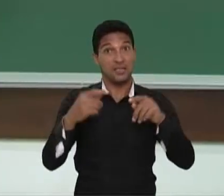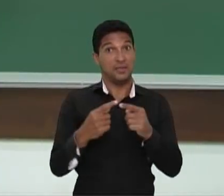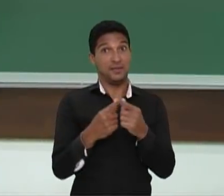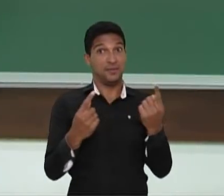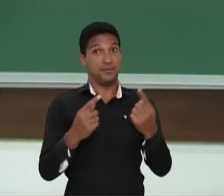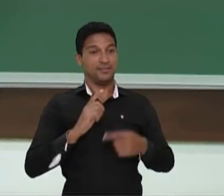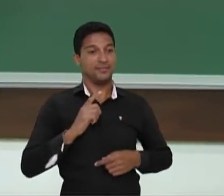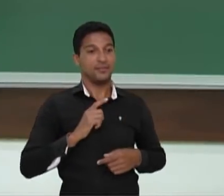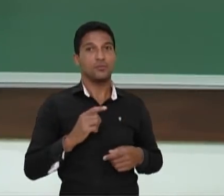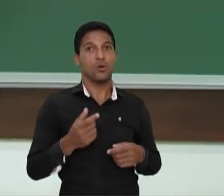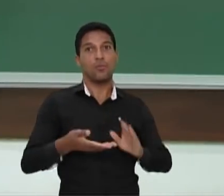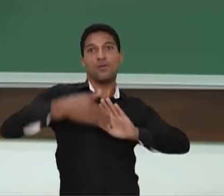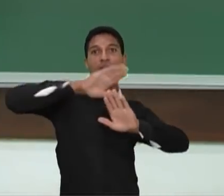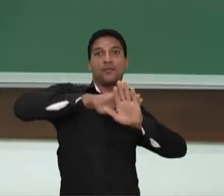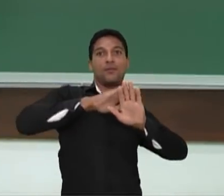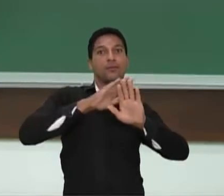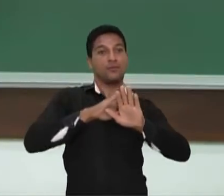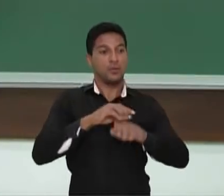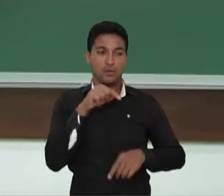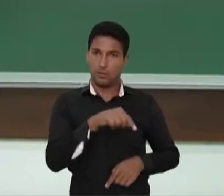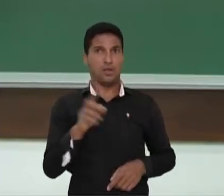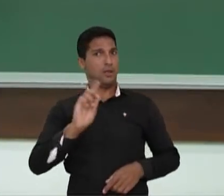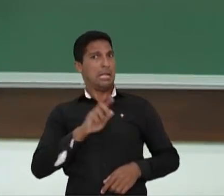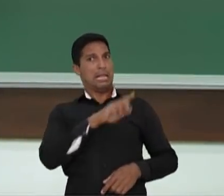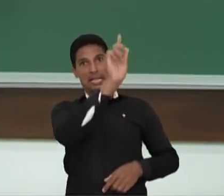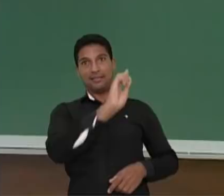mas brincalhona também.